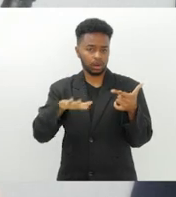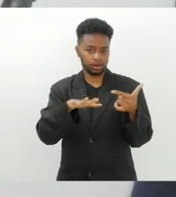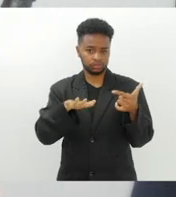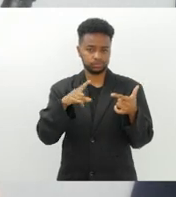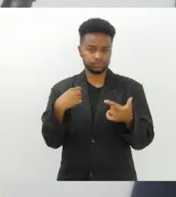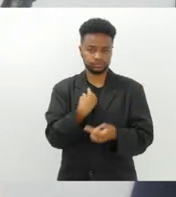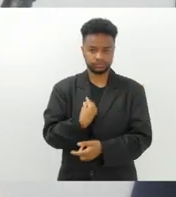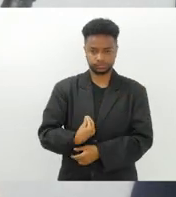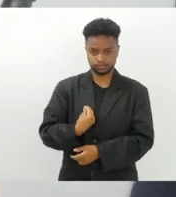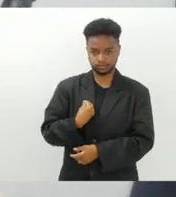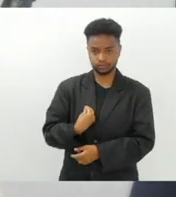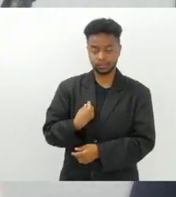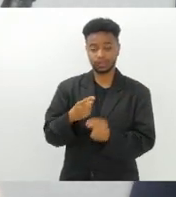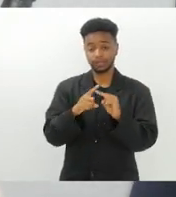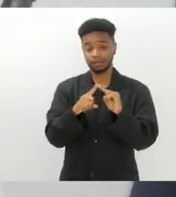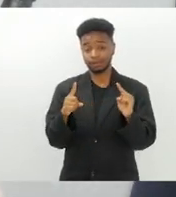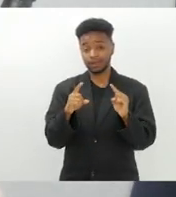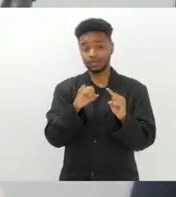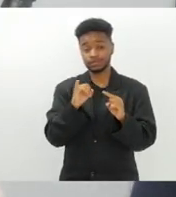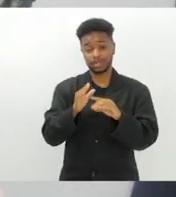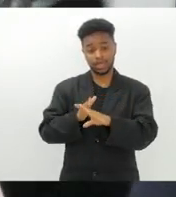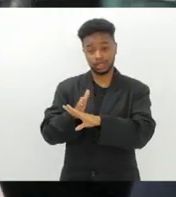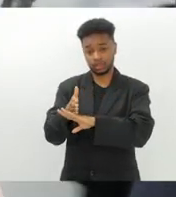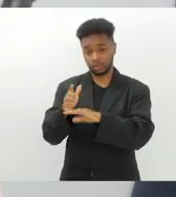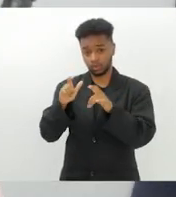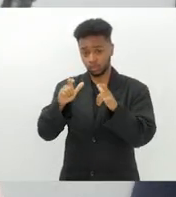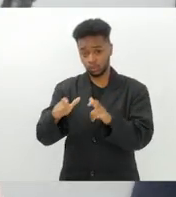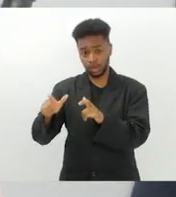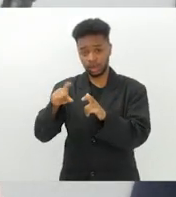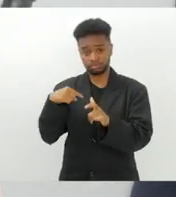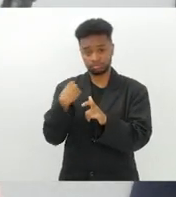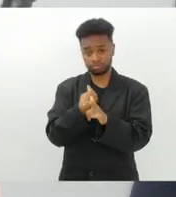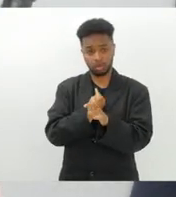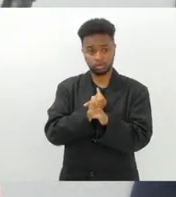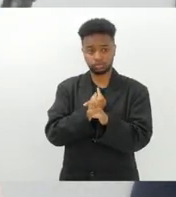vida, mas quando estamos lá no nosso local de culto,